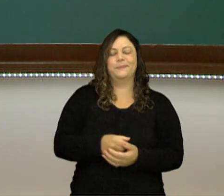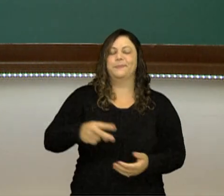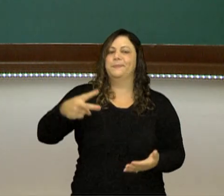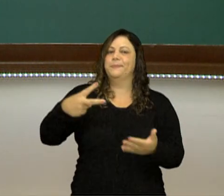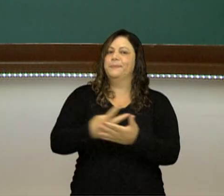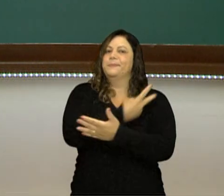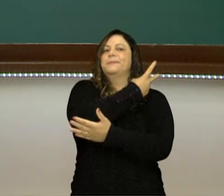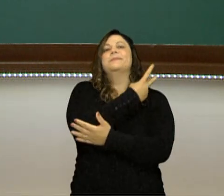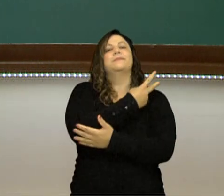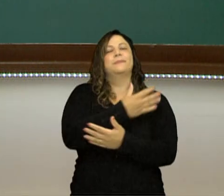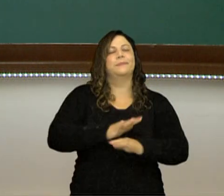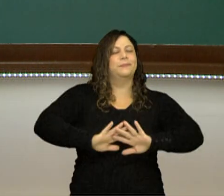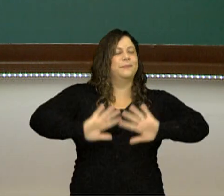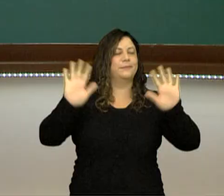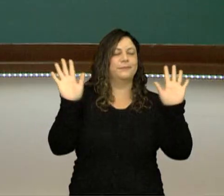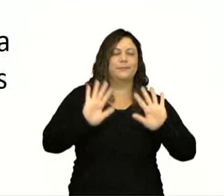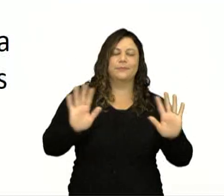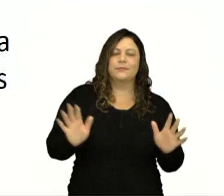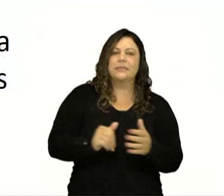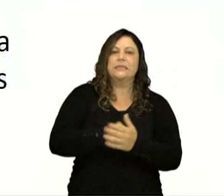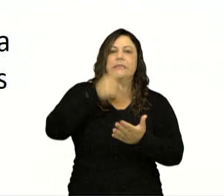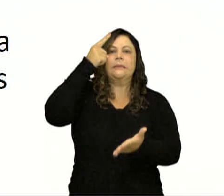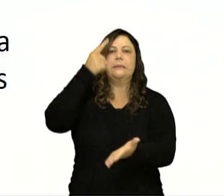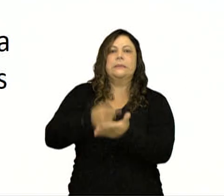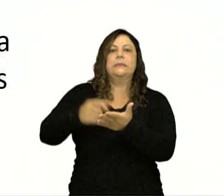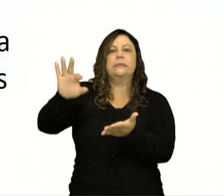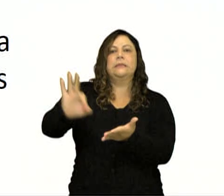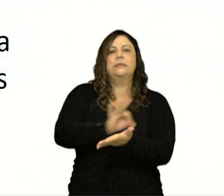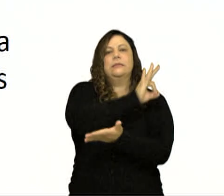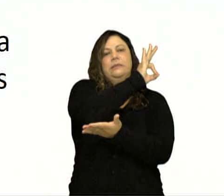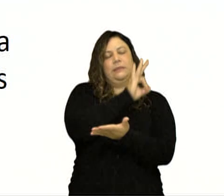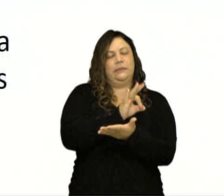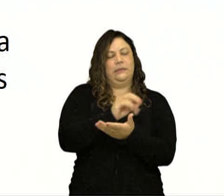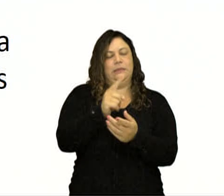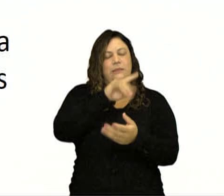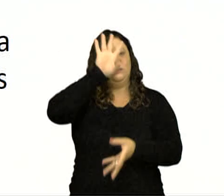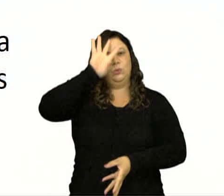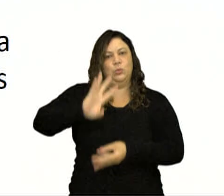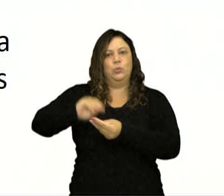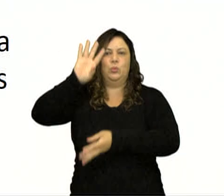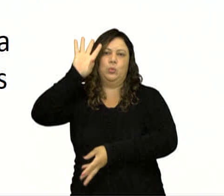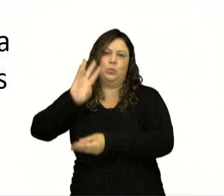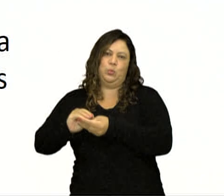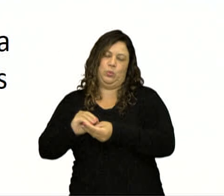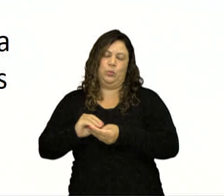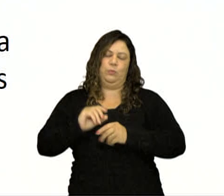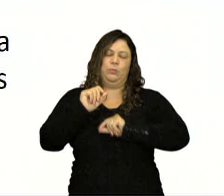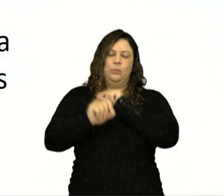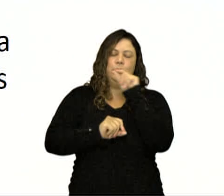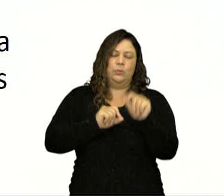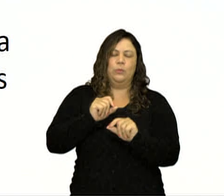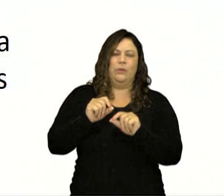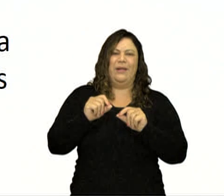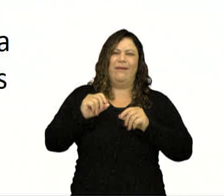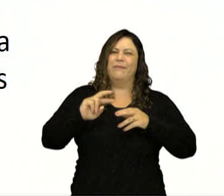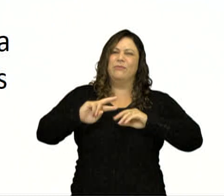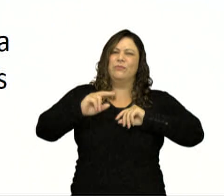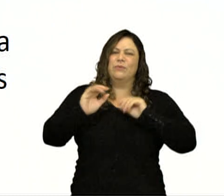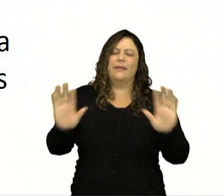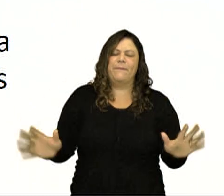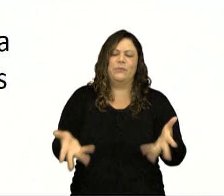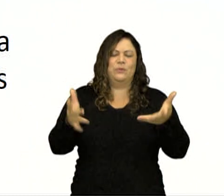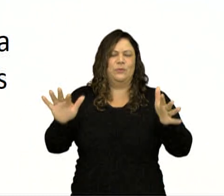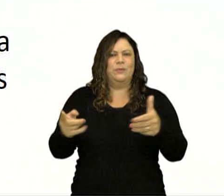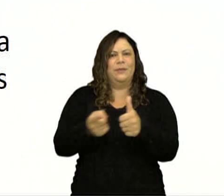como pode se concluir. O Tratado de Versalhes não solucionou os fatores que motivaram a Primeira Guerra Mundial e lançou as sementes para a Segunda Guerra